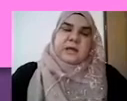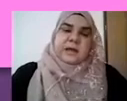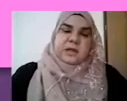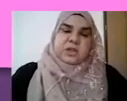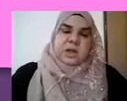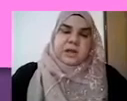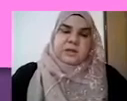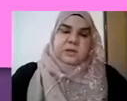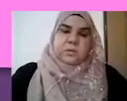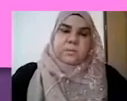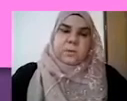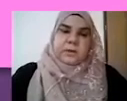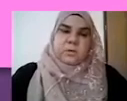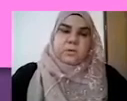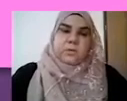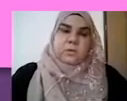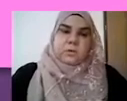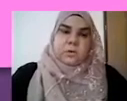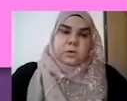tentar encaixar aí o